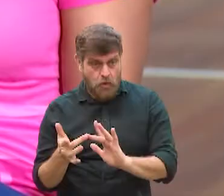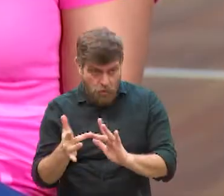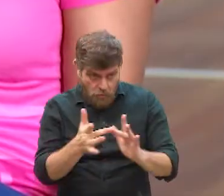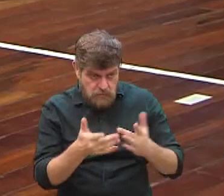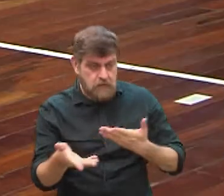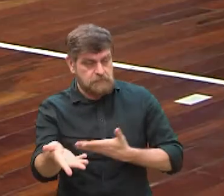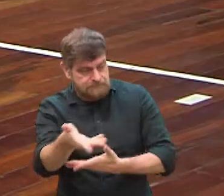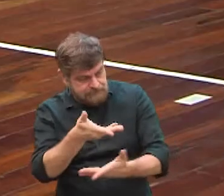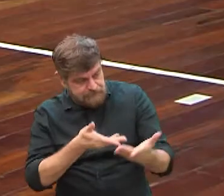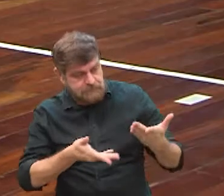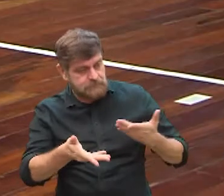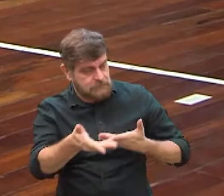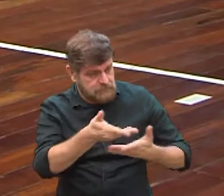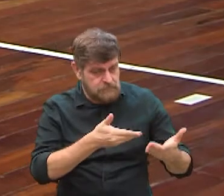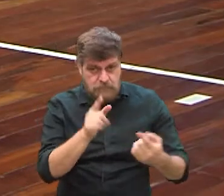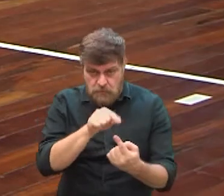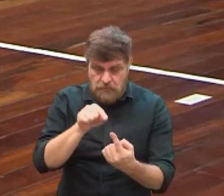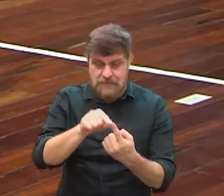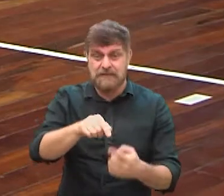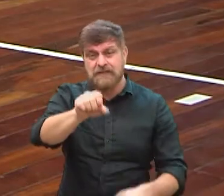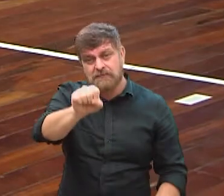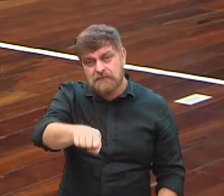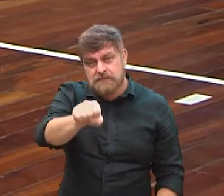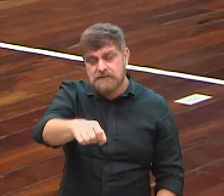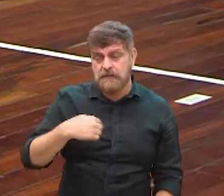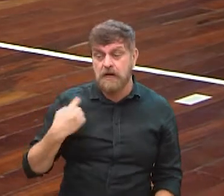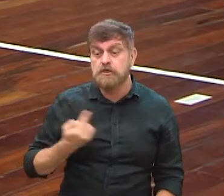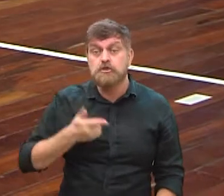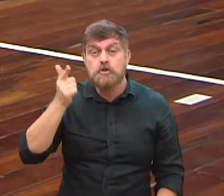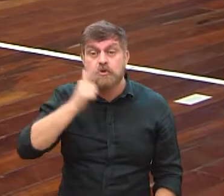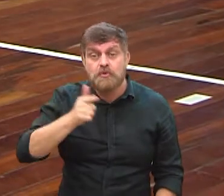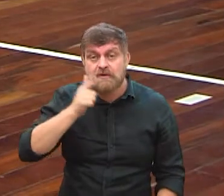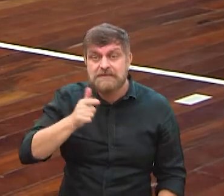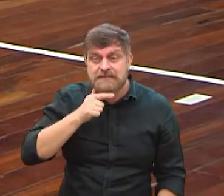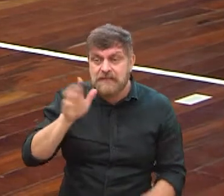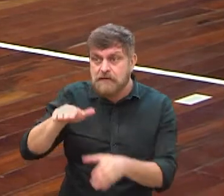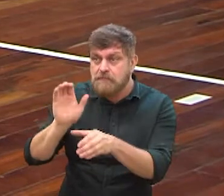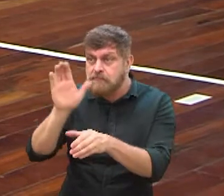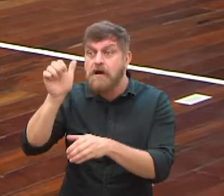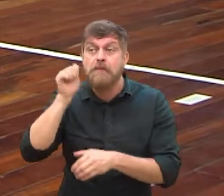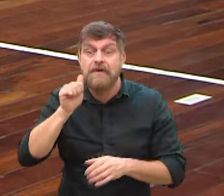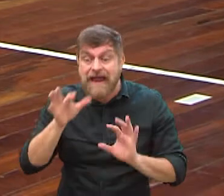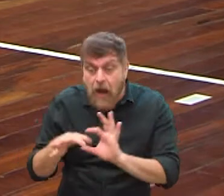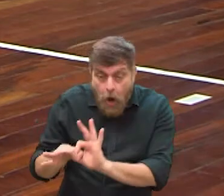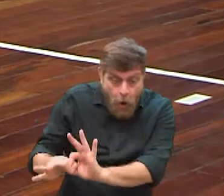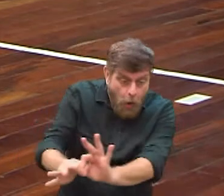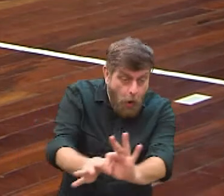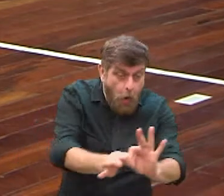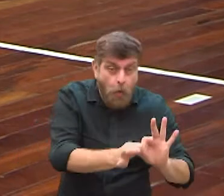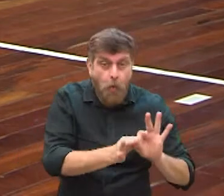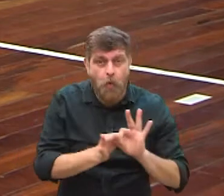né, realmente para isso, para a gente unir as jogadoras e tentar